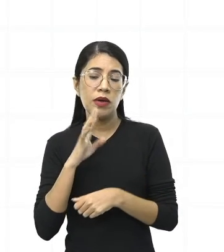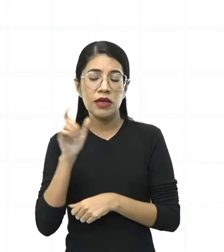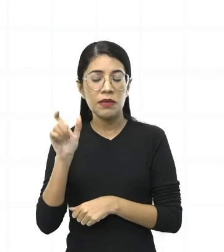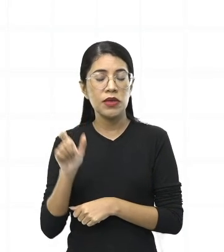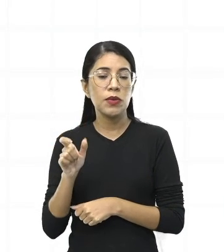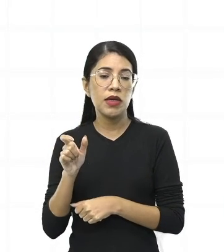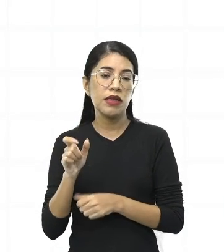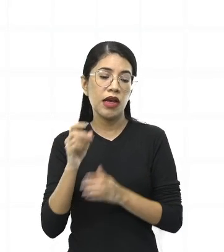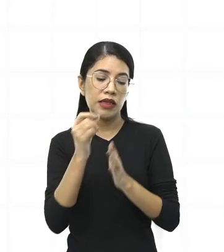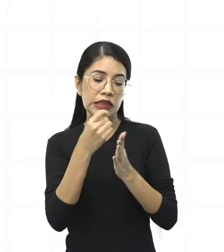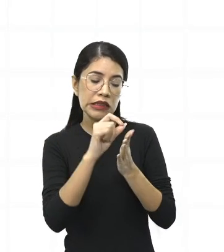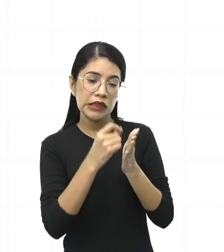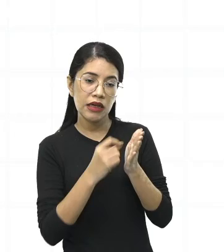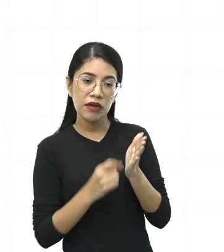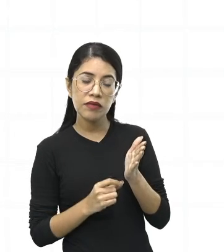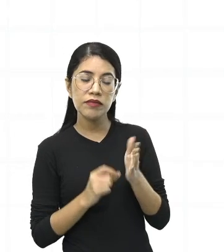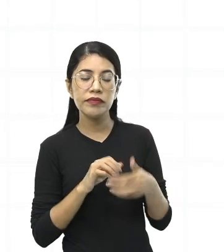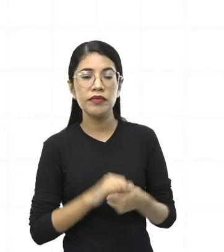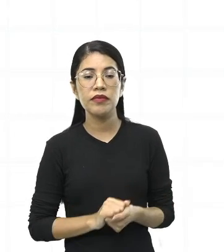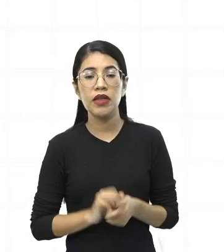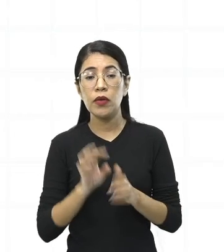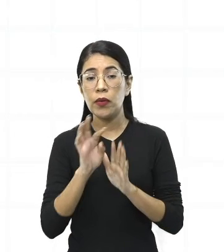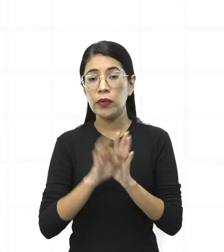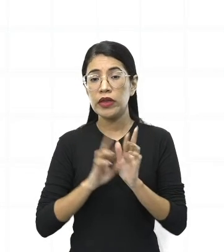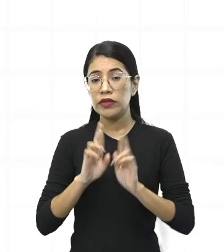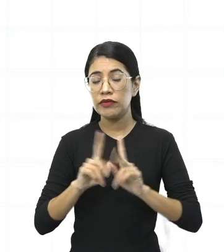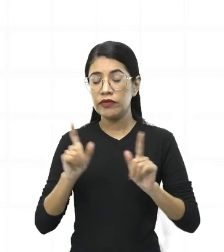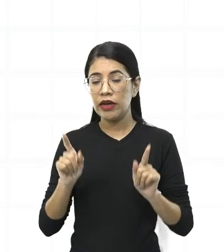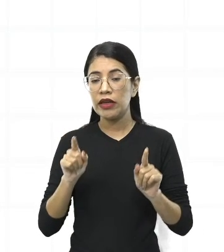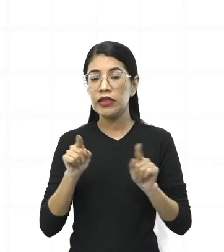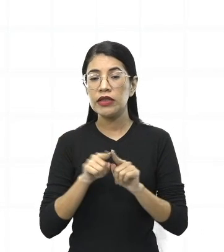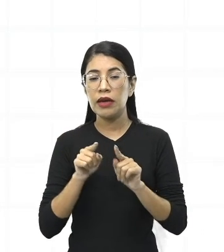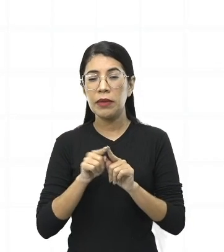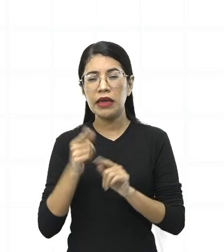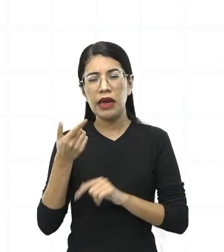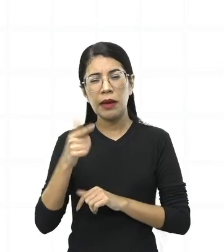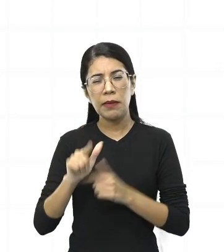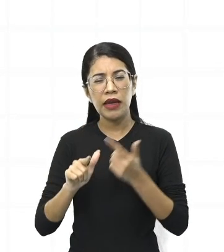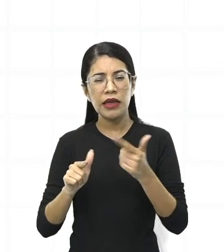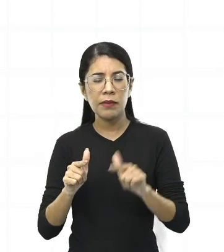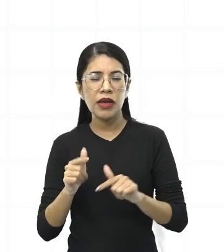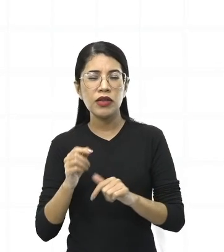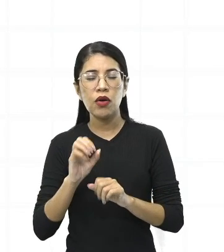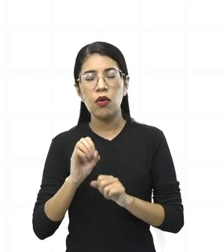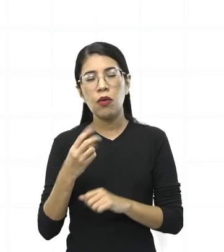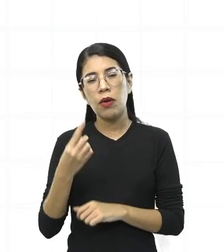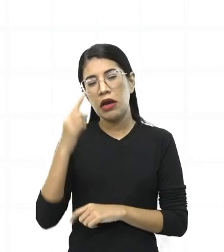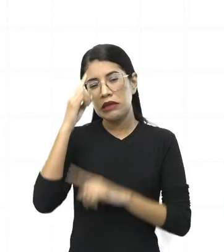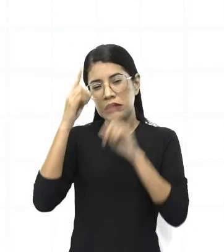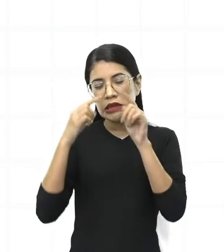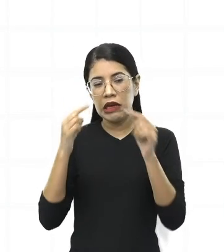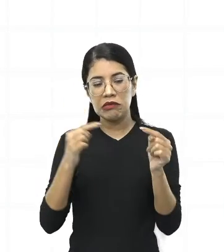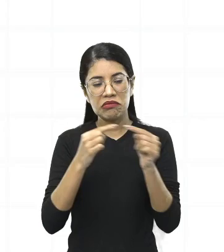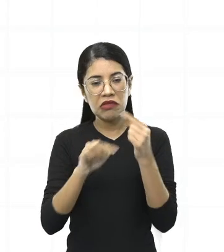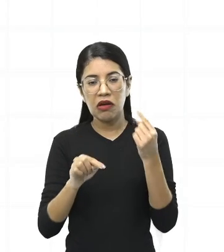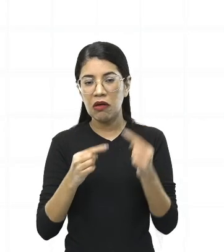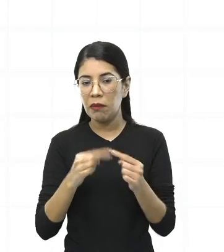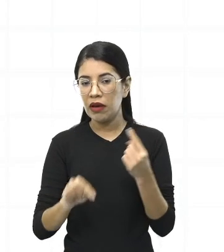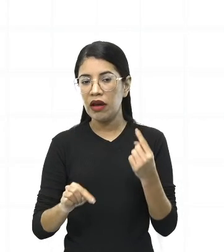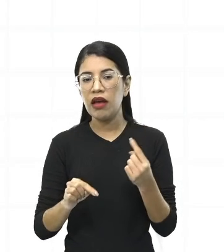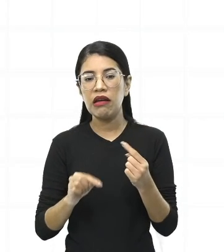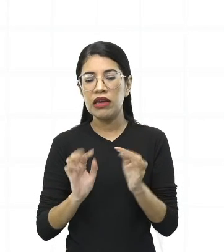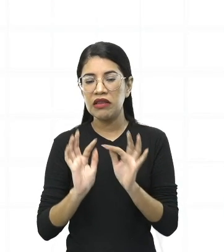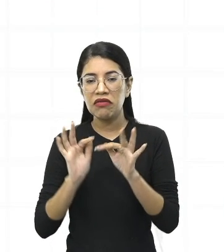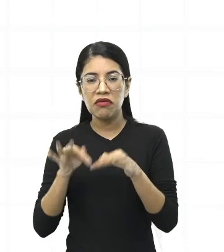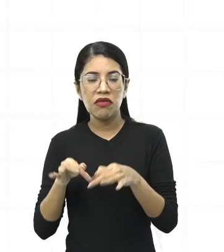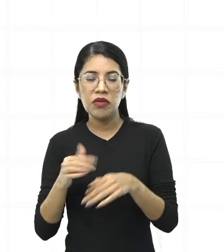do transmissor da mensagem. Um texto contraditório e redundante, ou cujas ideias iniciadas não são concluídas, é um